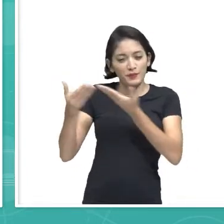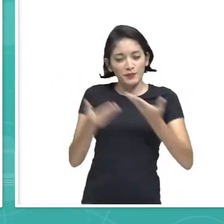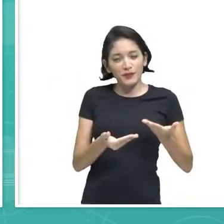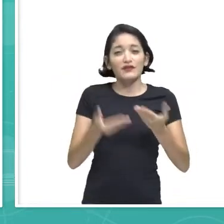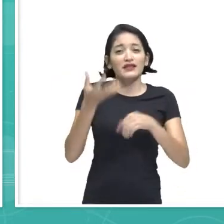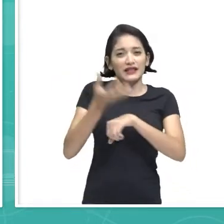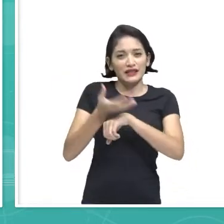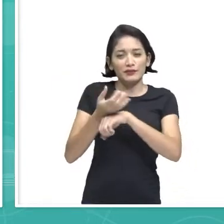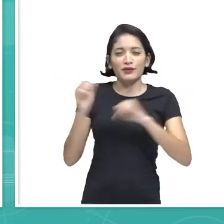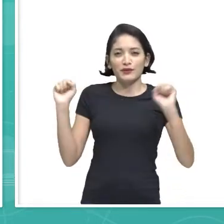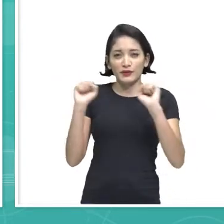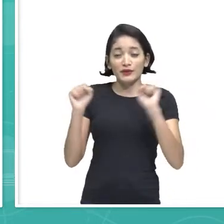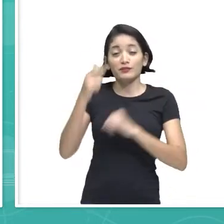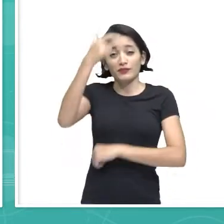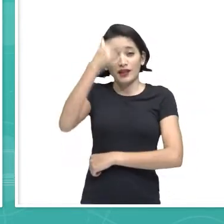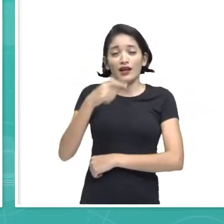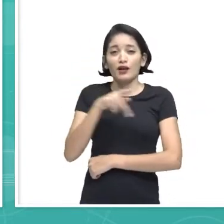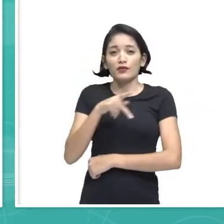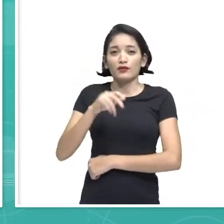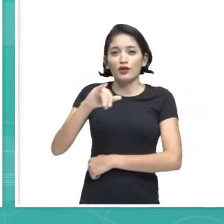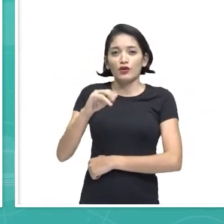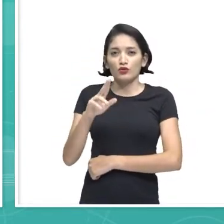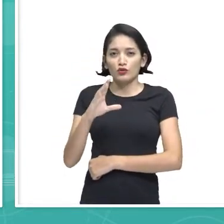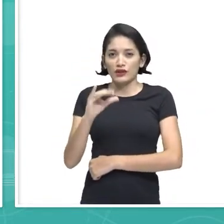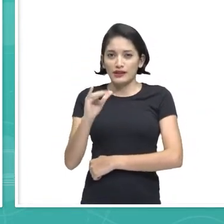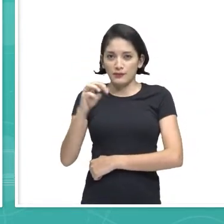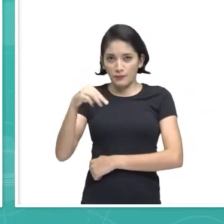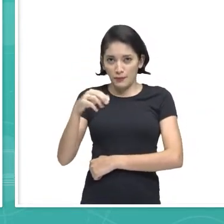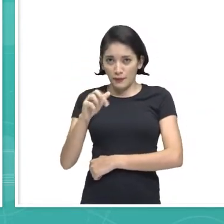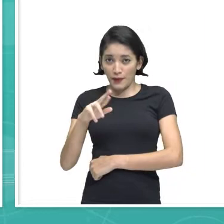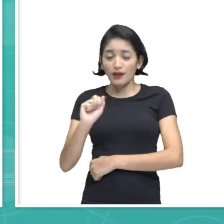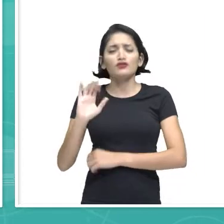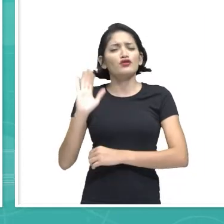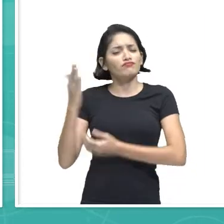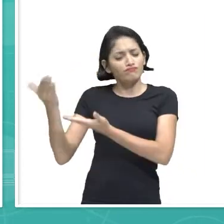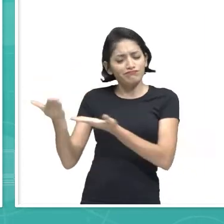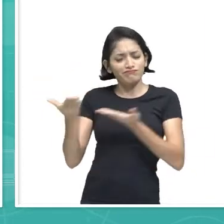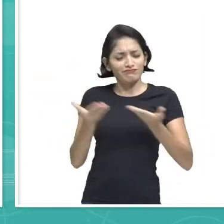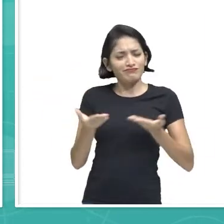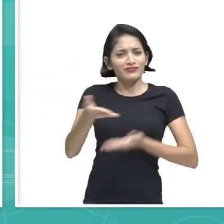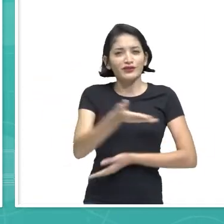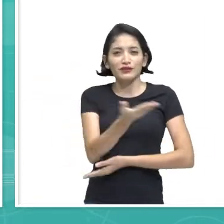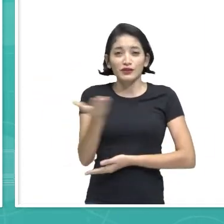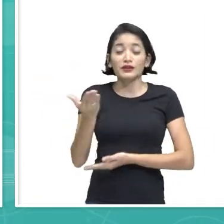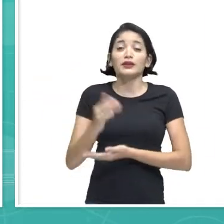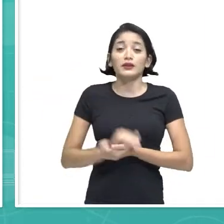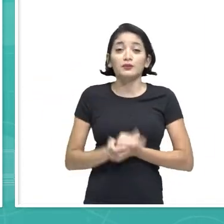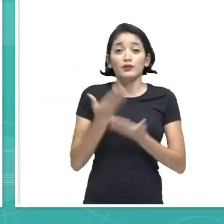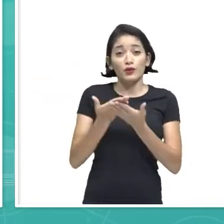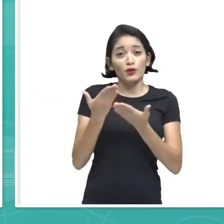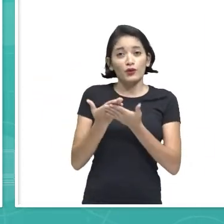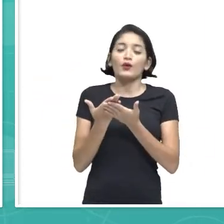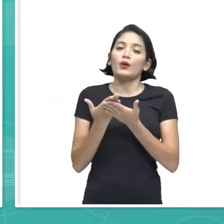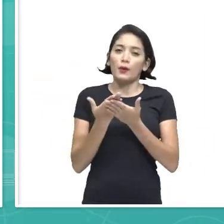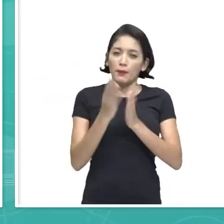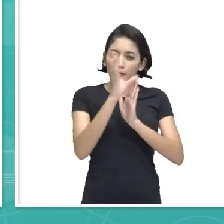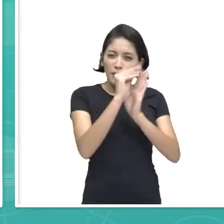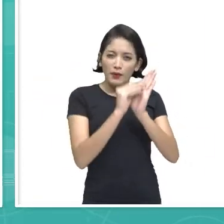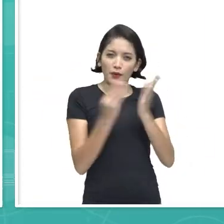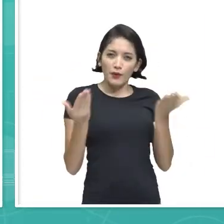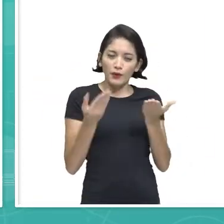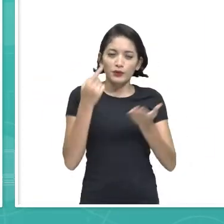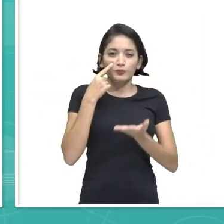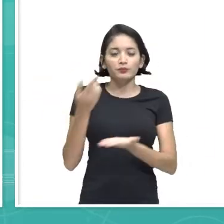Educação Física. Eu sou a professora Jucimara Brito e já convido a todos vocês a verificar o nosso conteúdo de hoje. Vamos